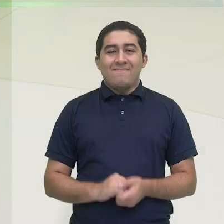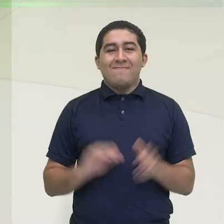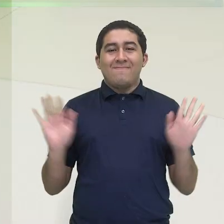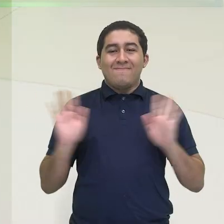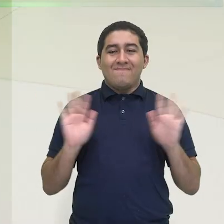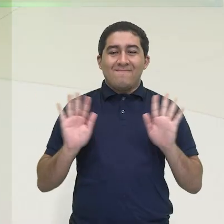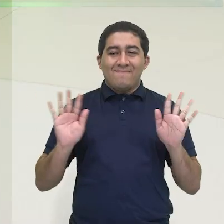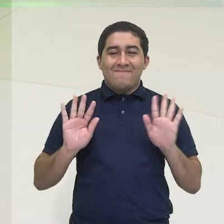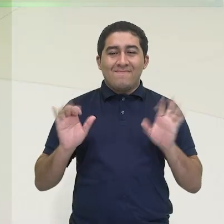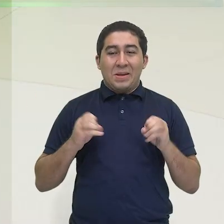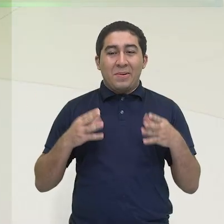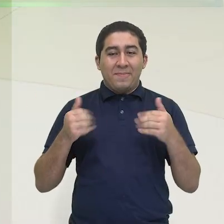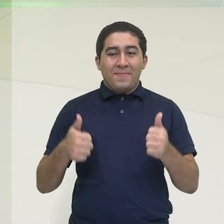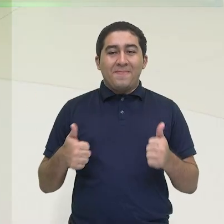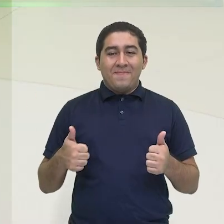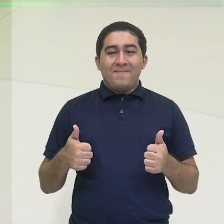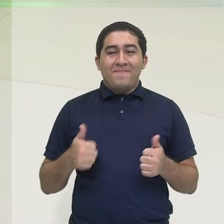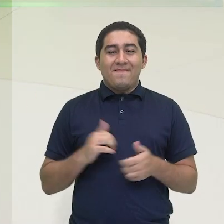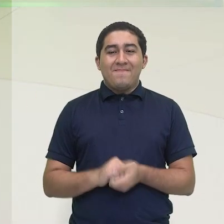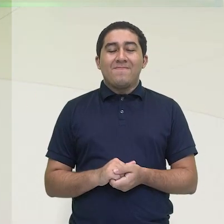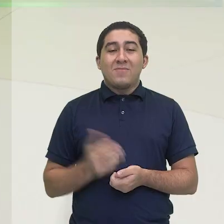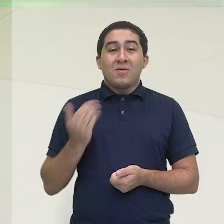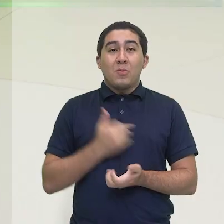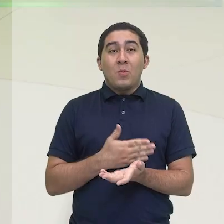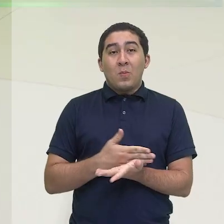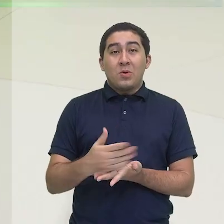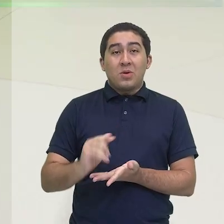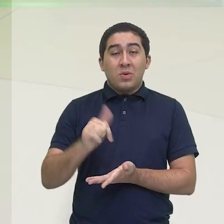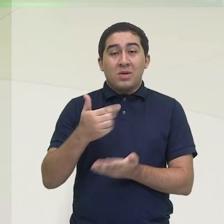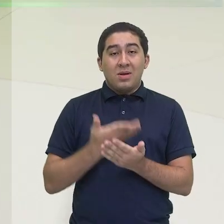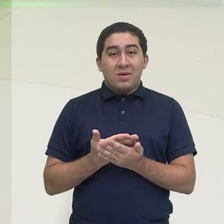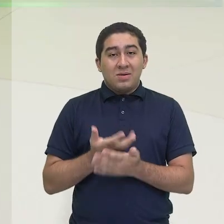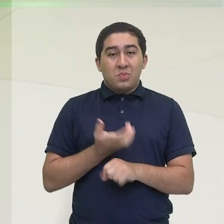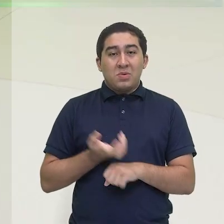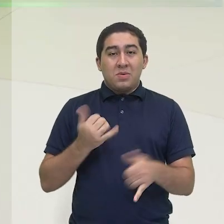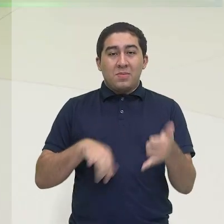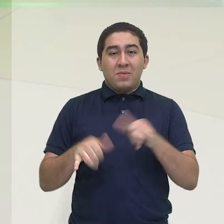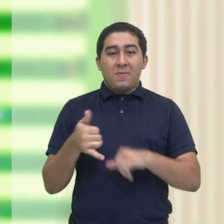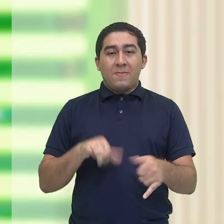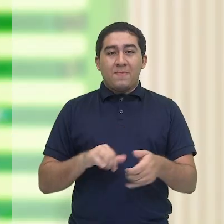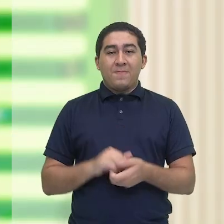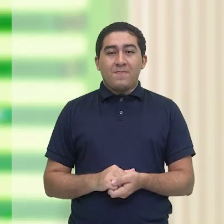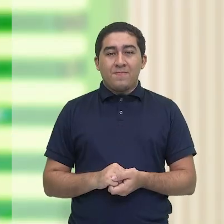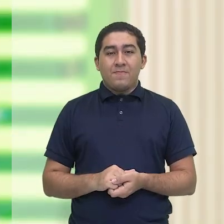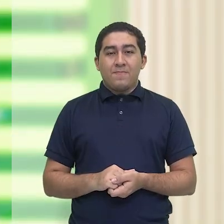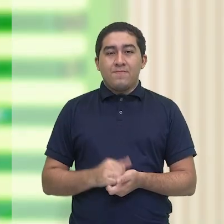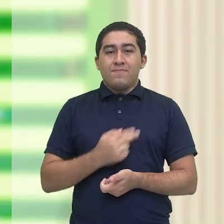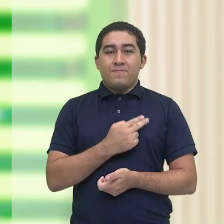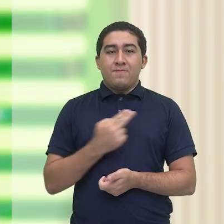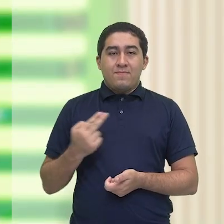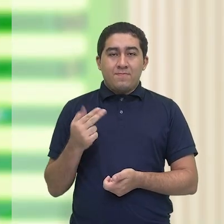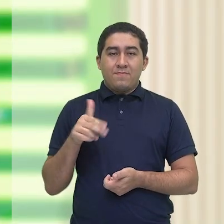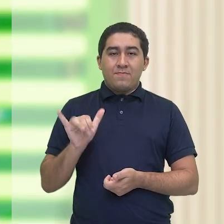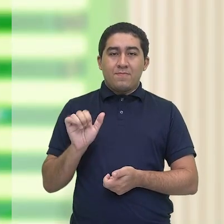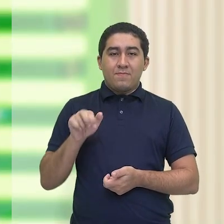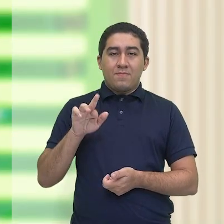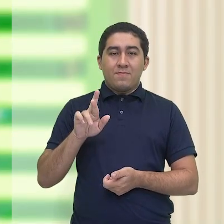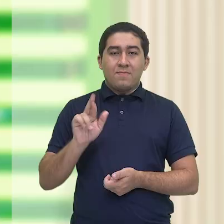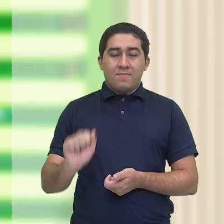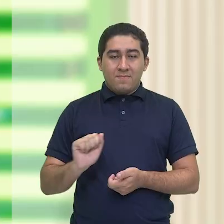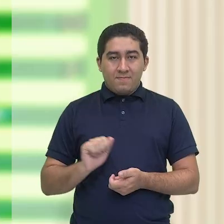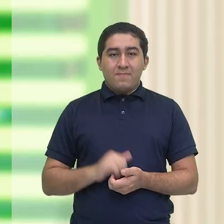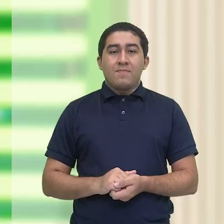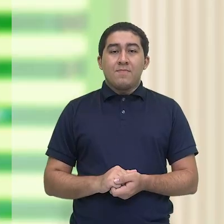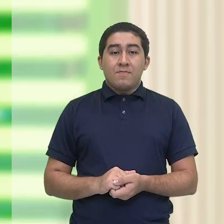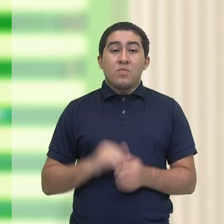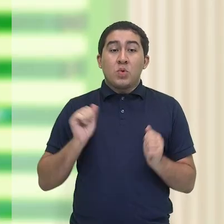Olá, queridos! Tudo bem com vocês? Vamos iniciar mais uma aula de Química. Eu sou a professora Yara Graça,